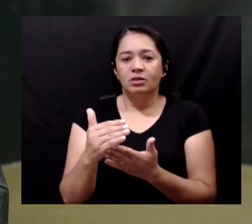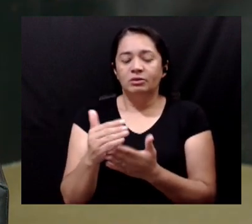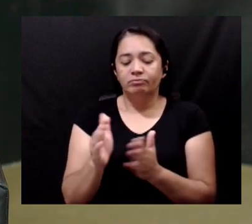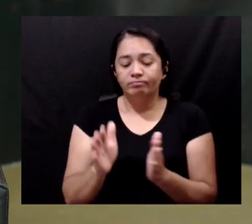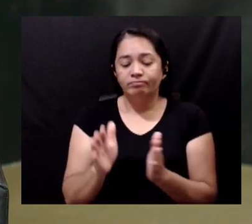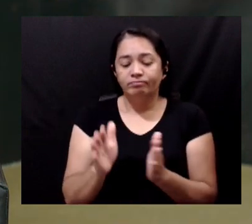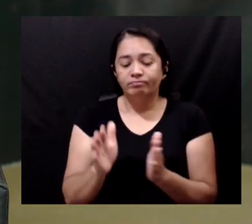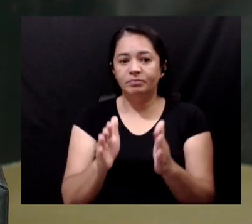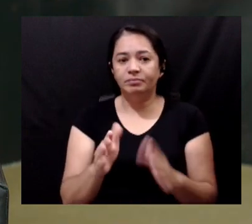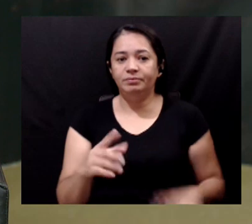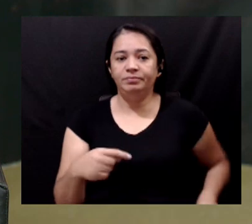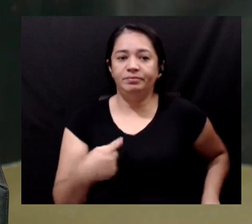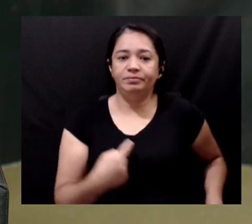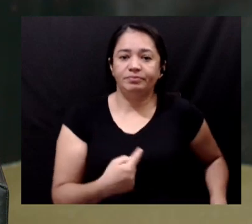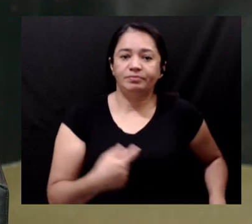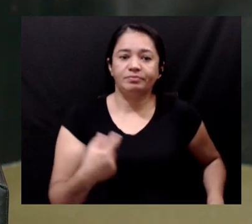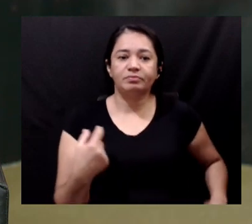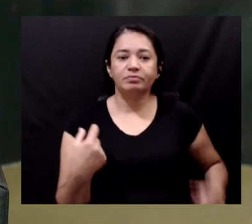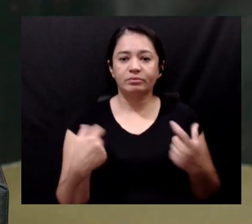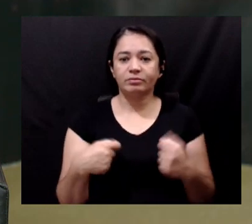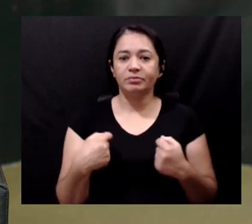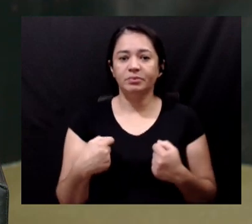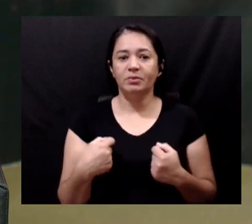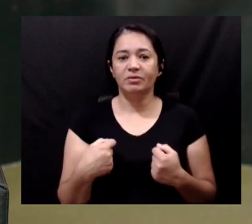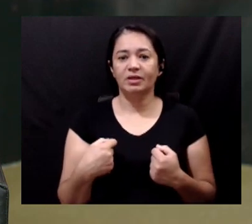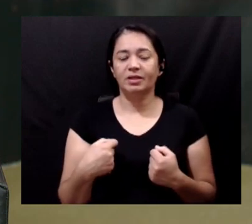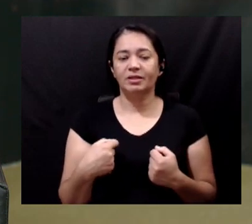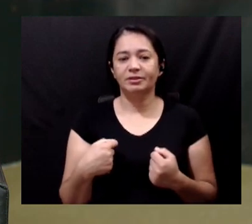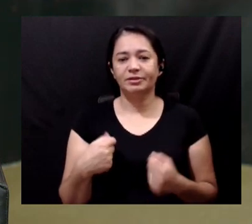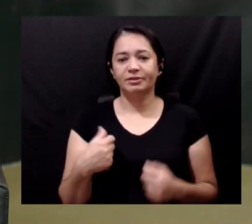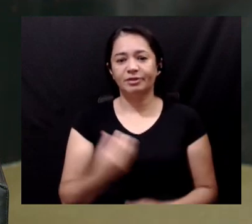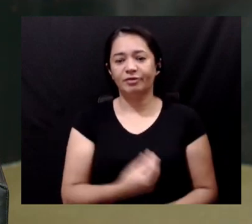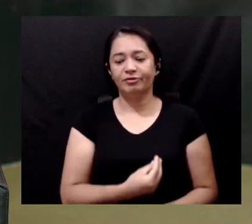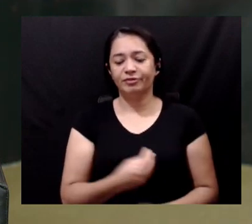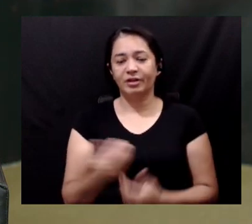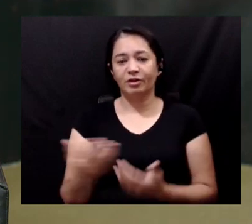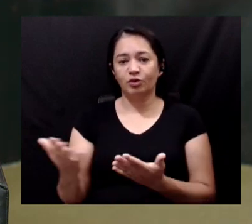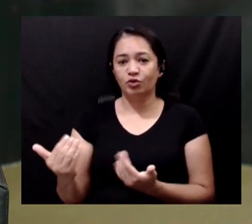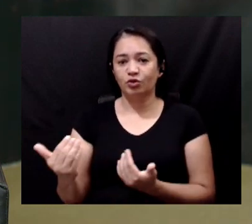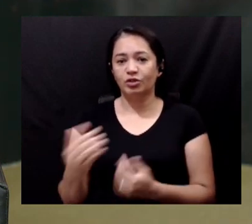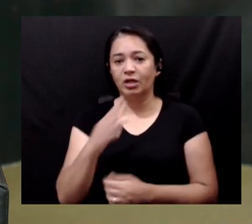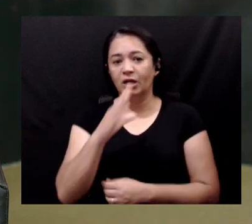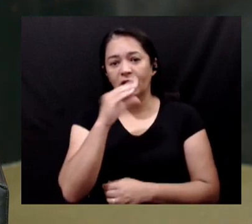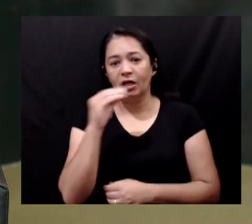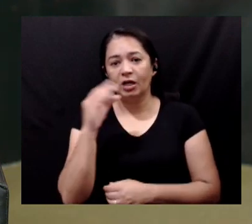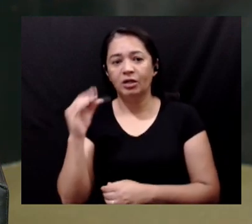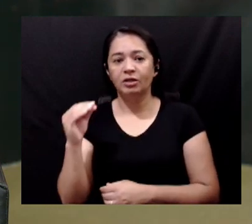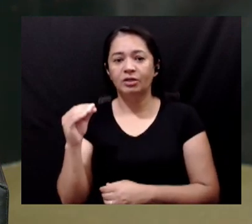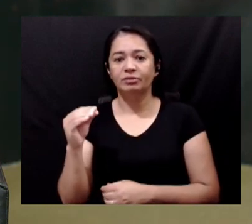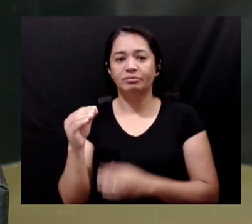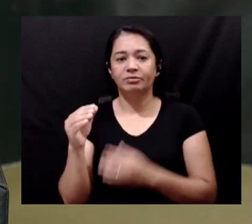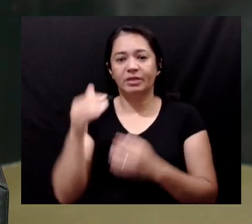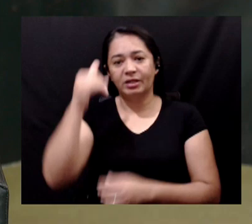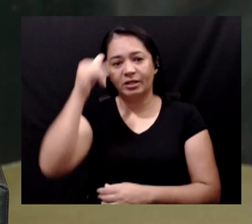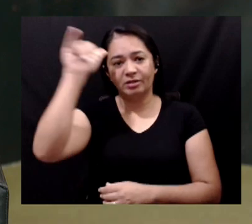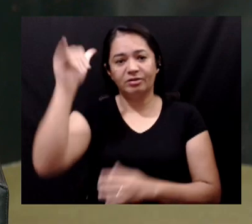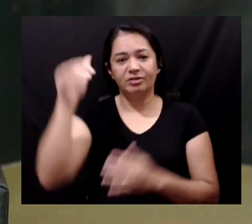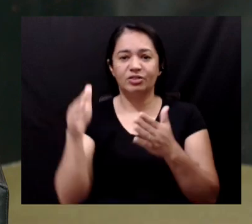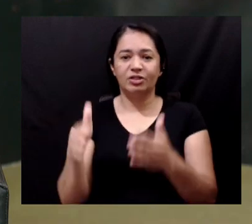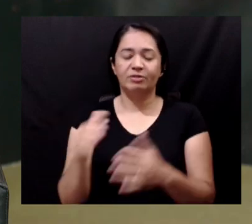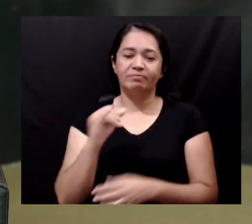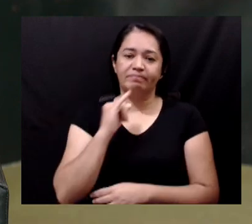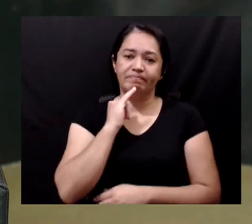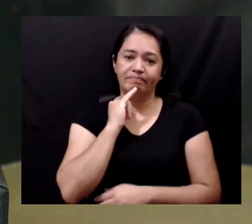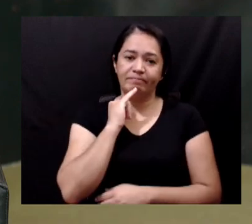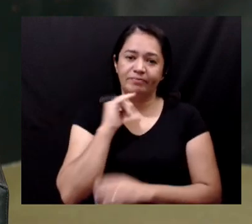gente precisa cortar o caminhar desse jovem, desse adolescente, para que não chegue, infelizmente, na situação do